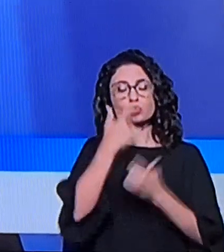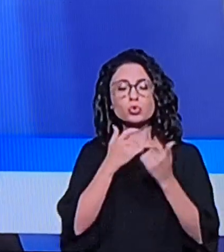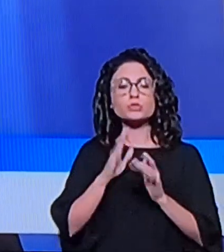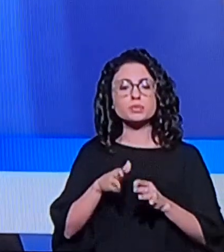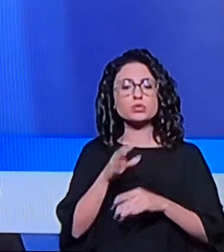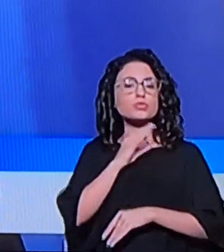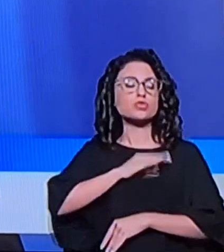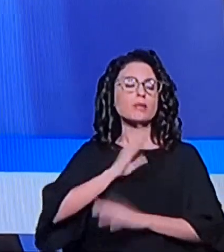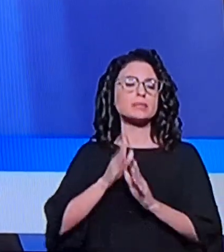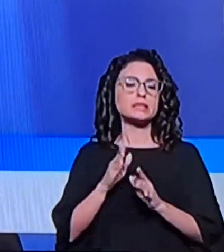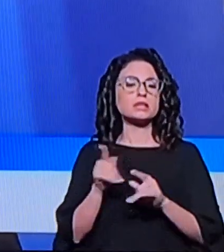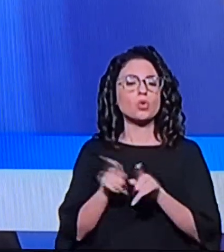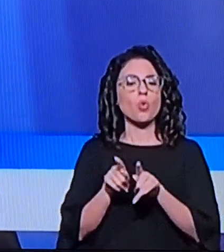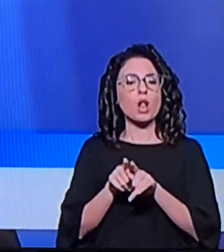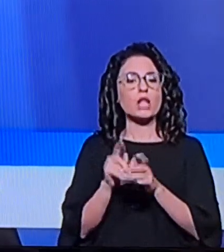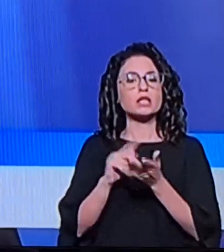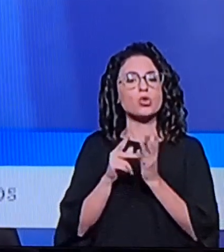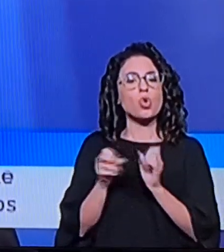tecnologias para